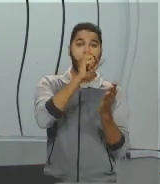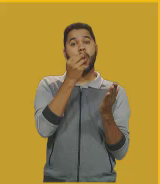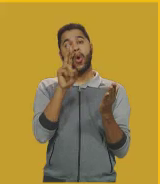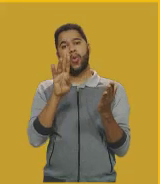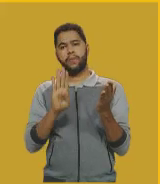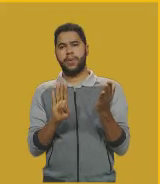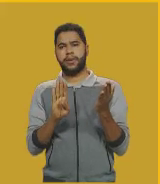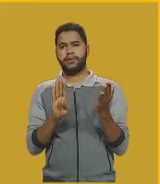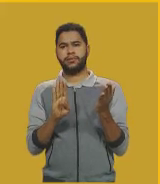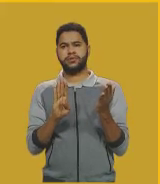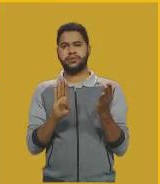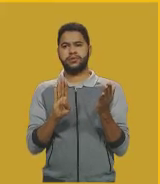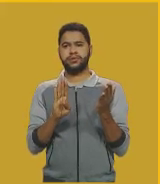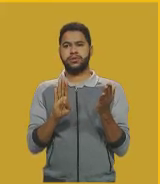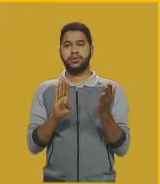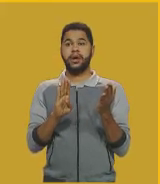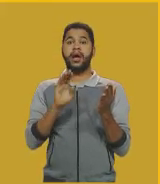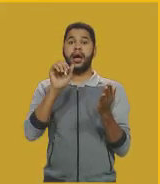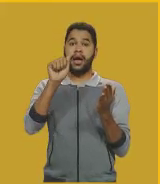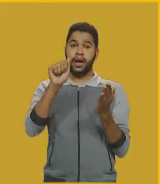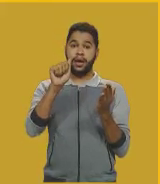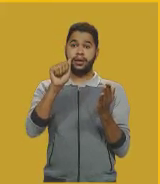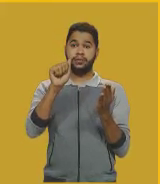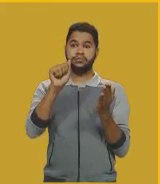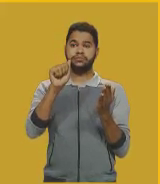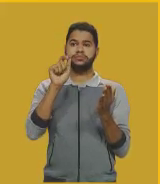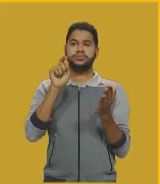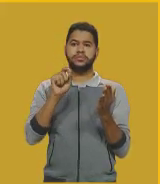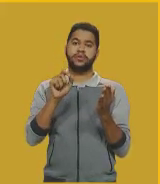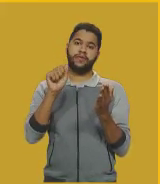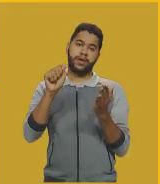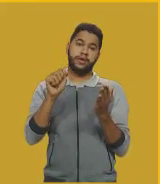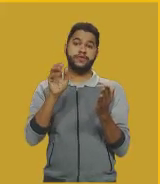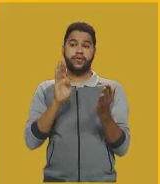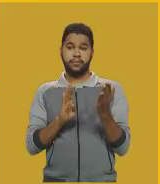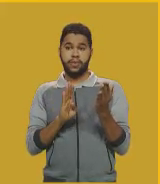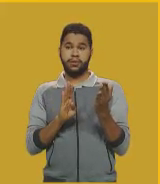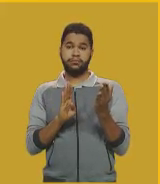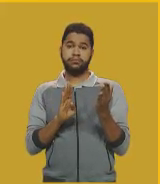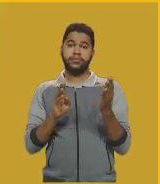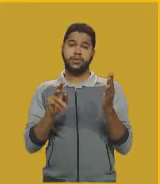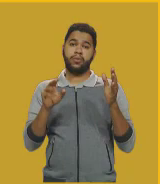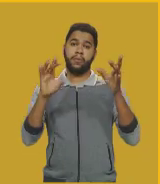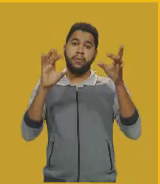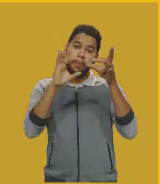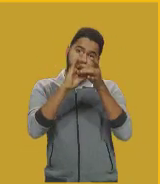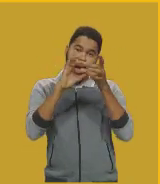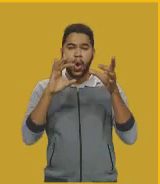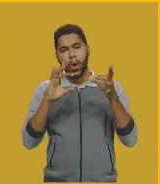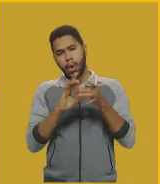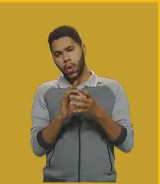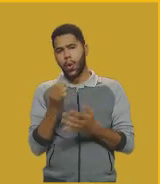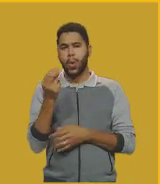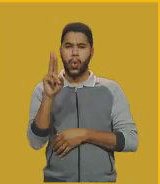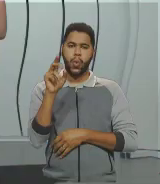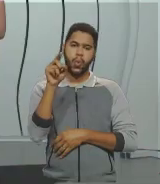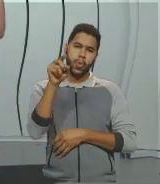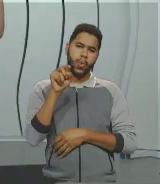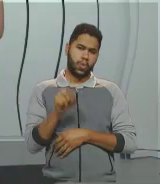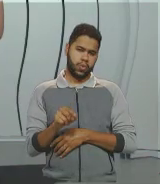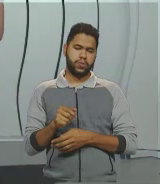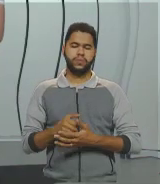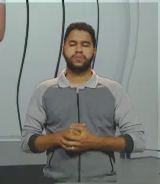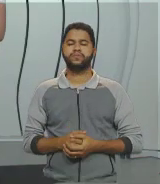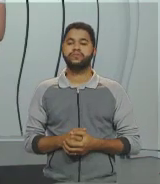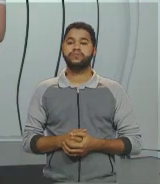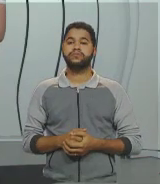B. Se ela for tocada no ponto A, o circuito vai ser fechado em A. Se for tocado em B, o circuito vai ser fechado em B.